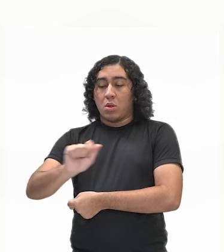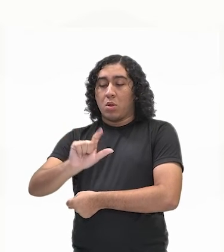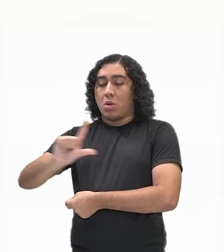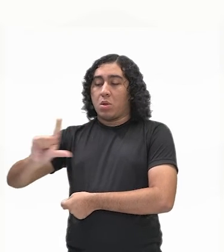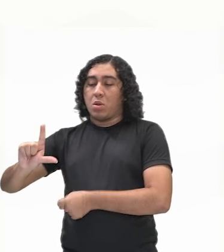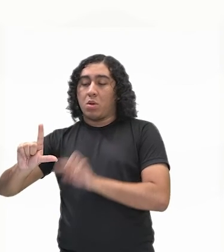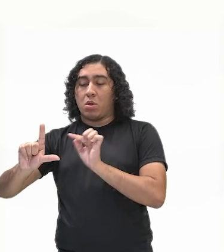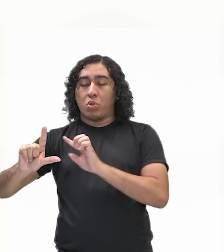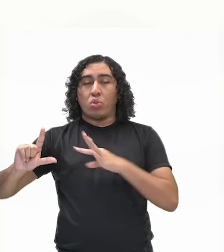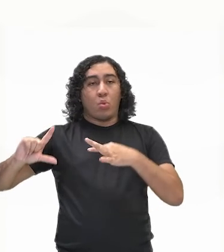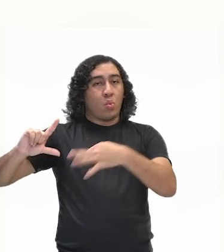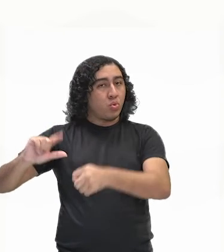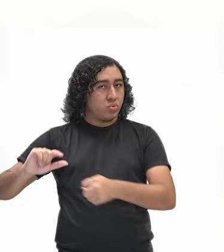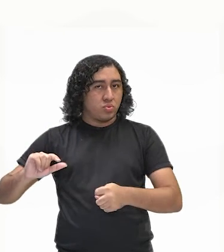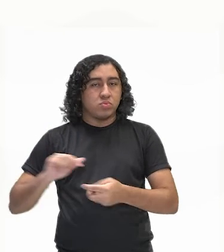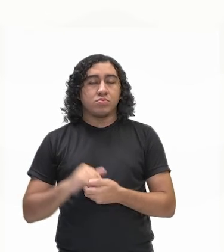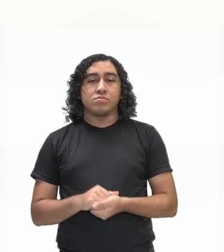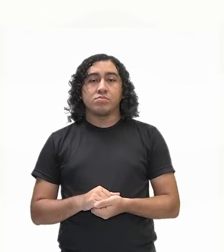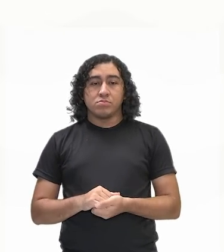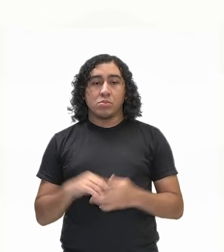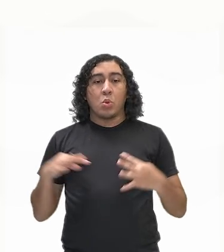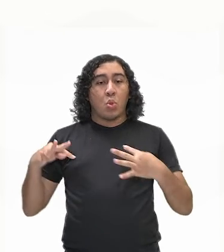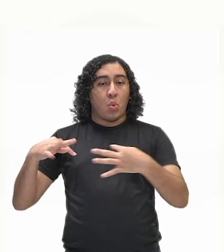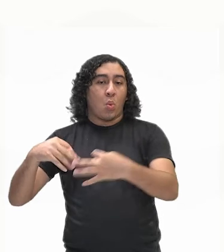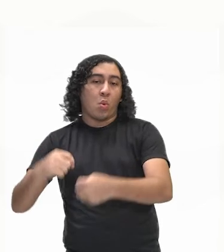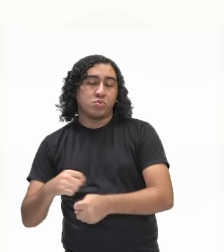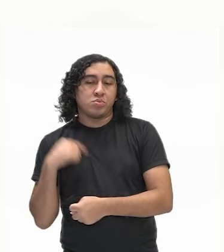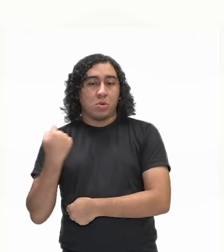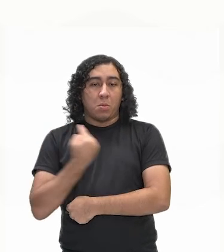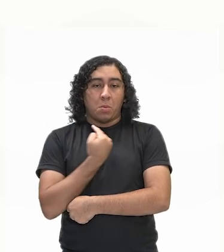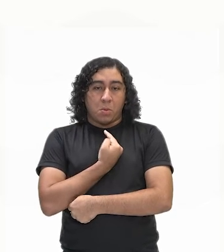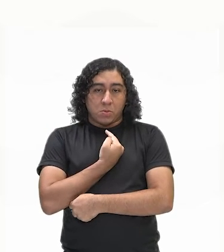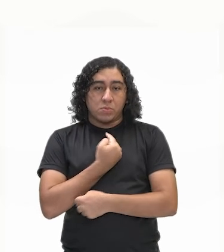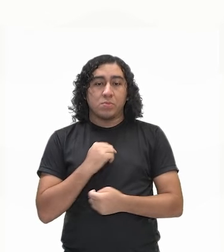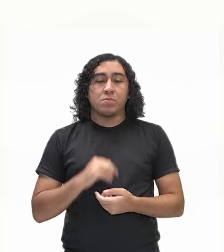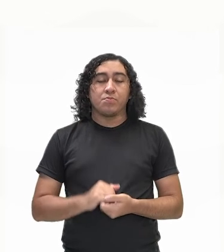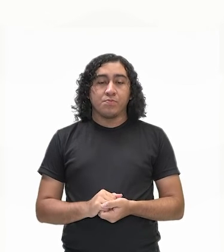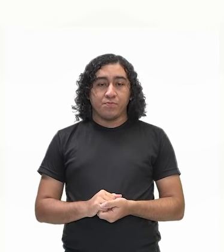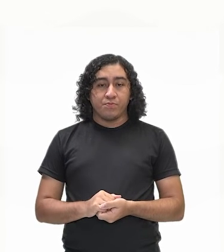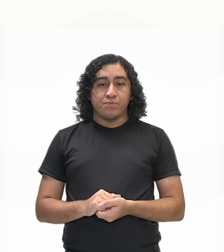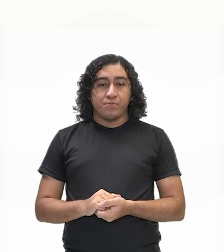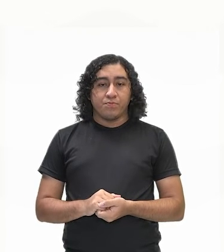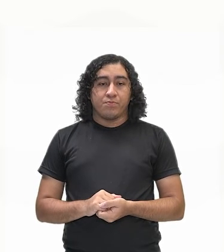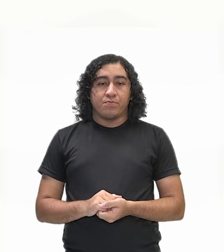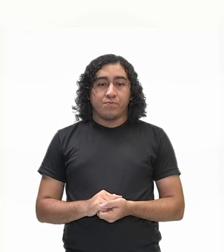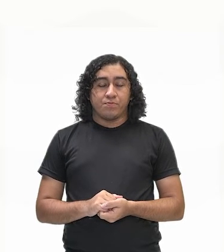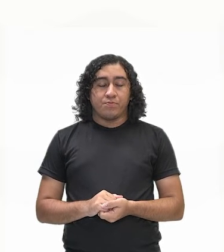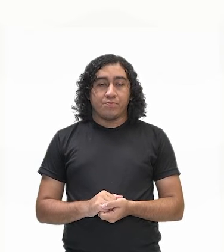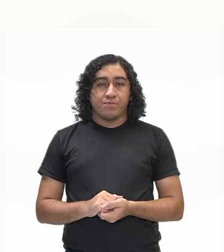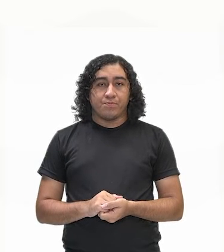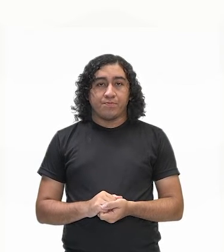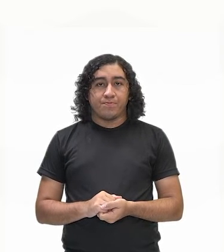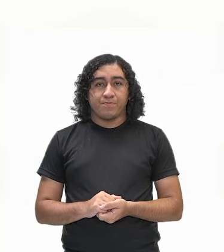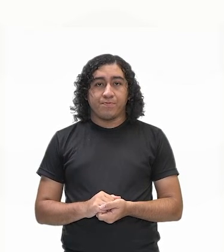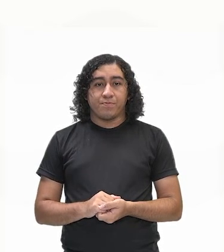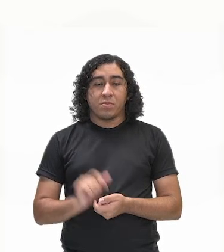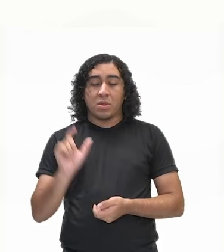of us, a palavrinha all é todos, all of us, todos nós, had.